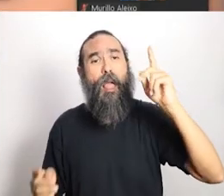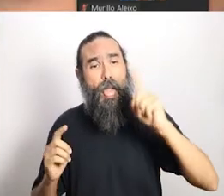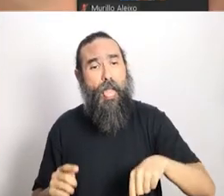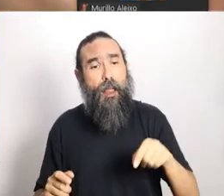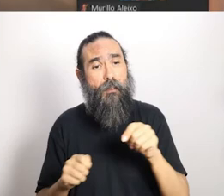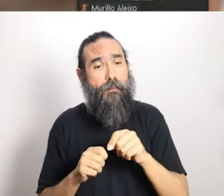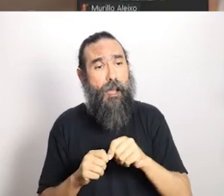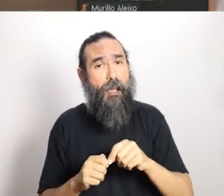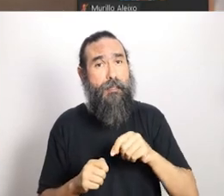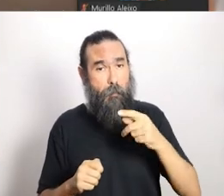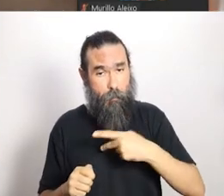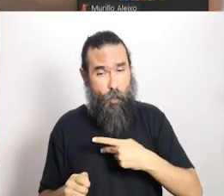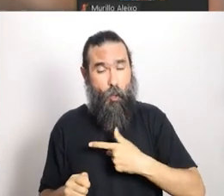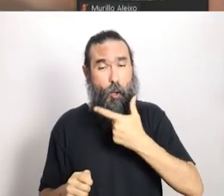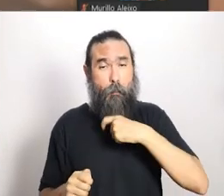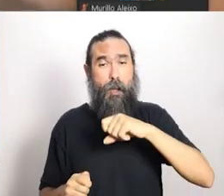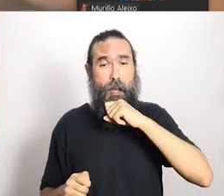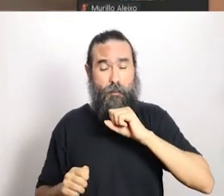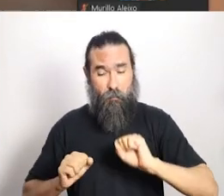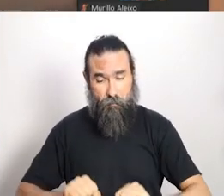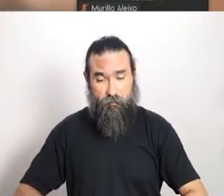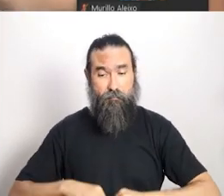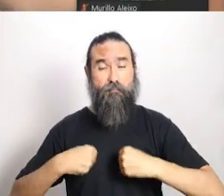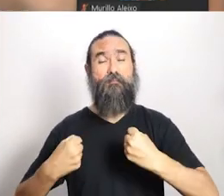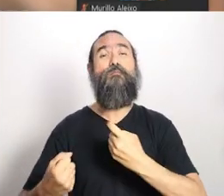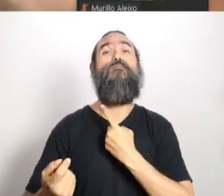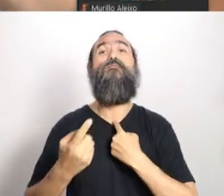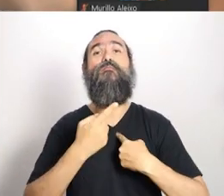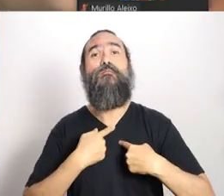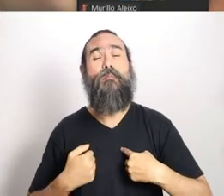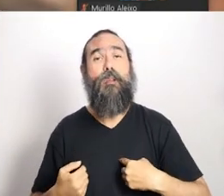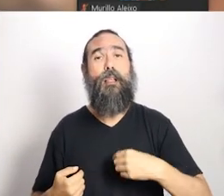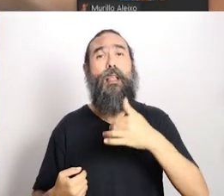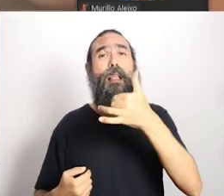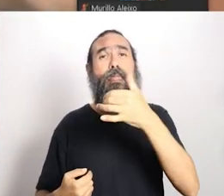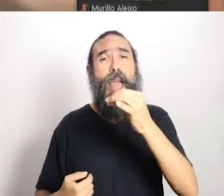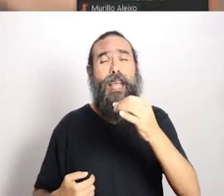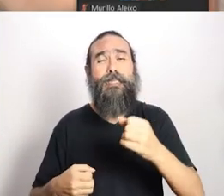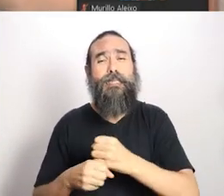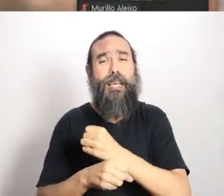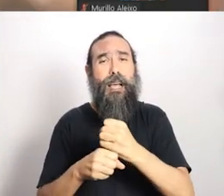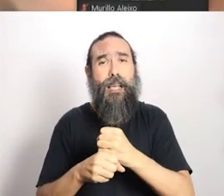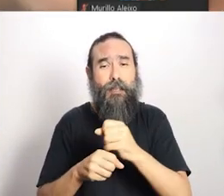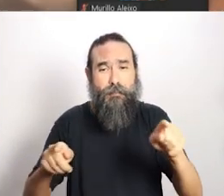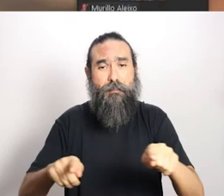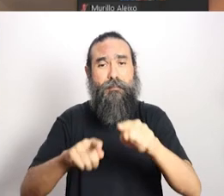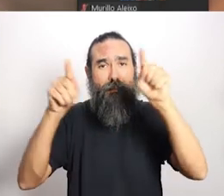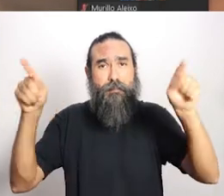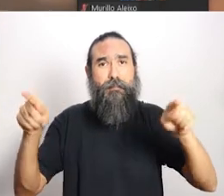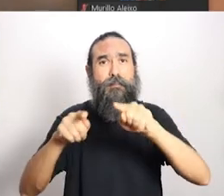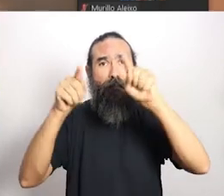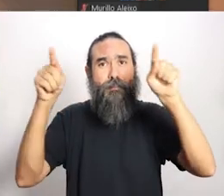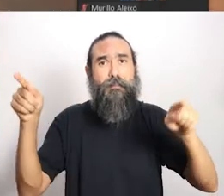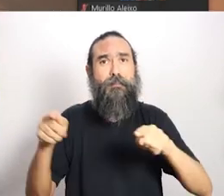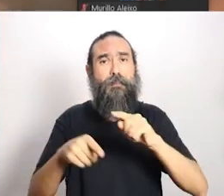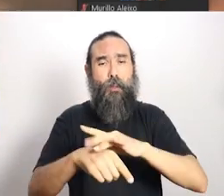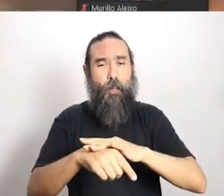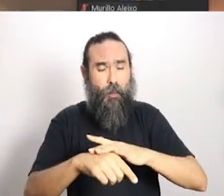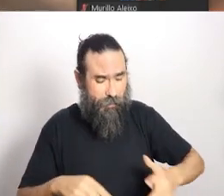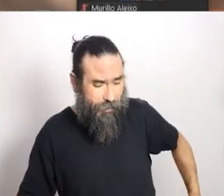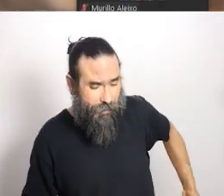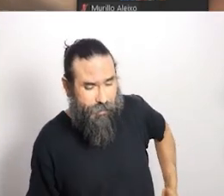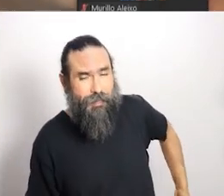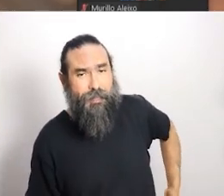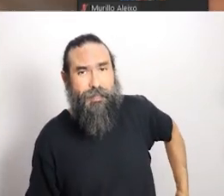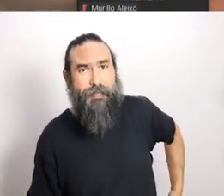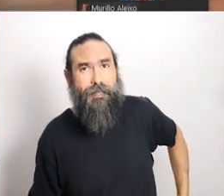o superpoder para ele, que deu a ele a resistência de enfrentar quase 10 anos de hemodiálise, que quem o via não